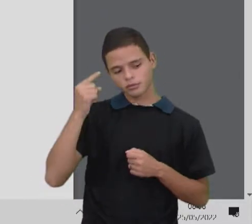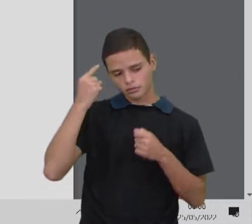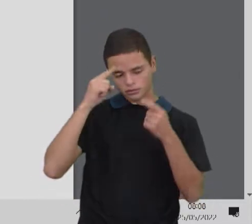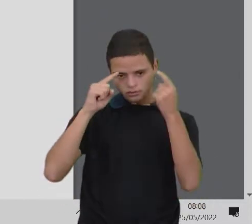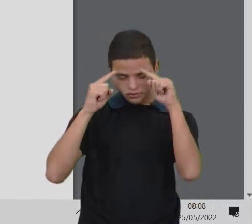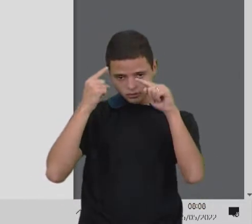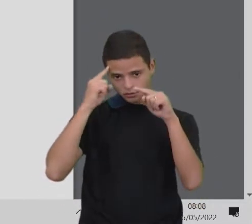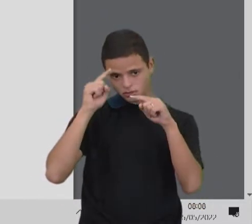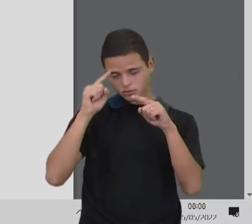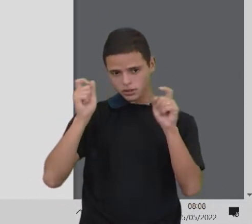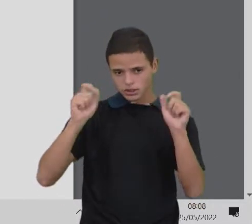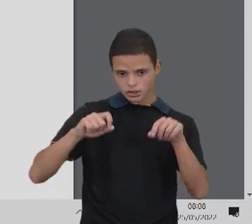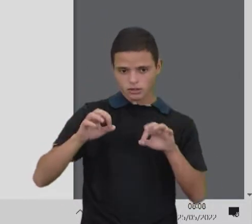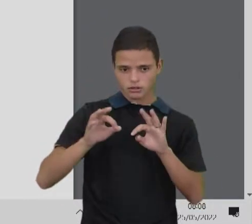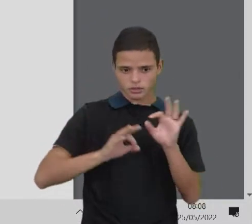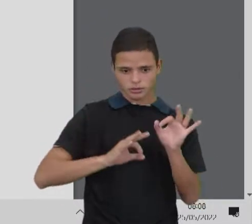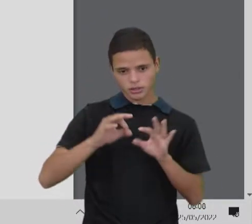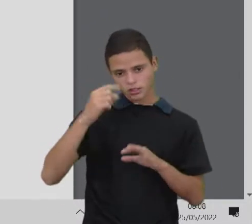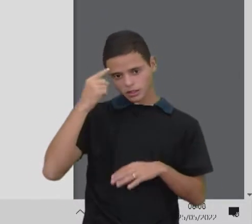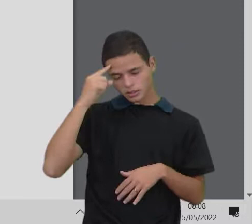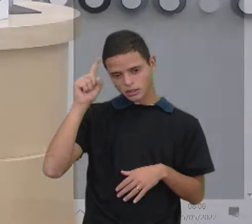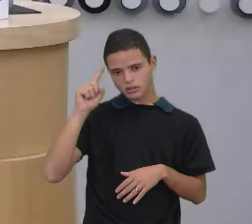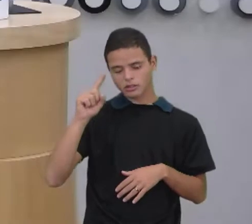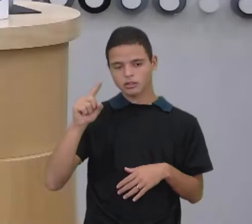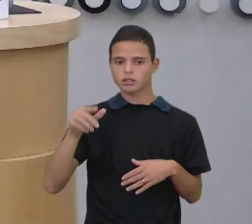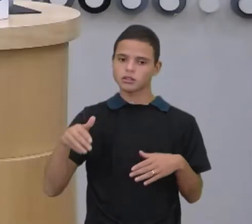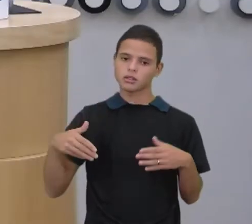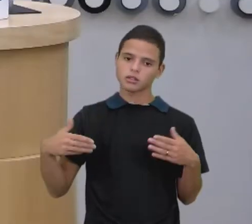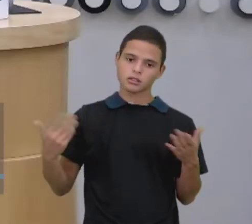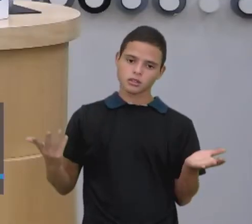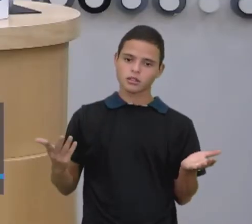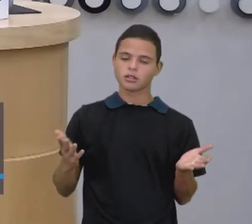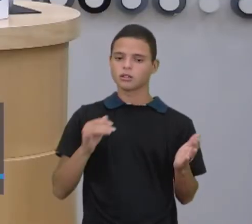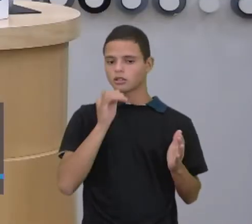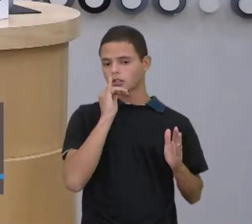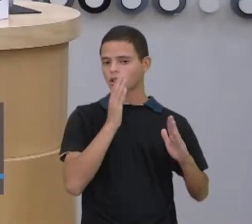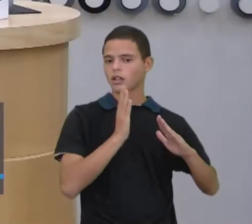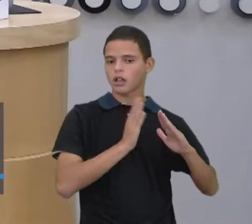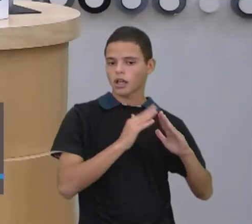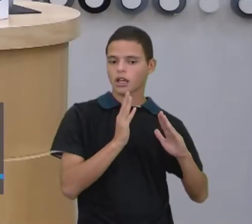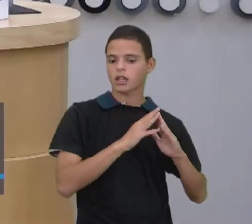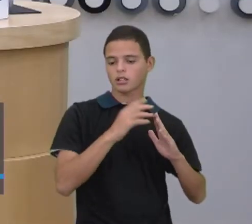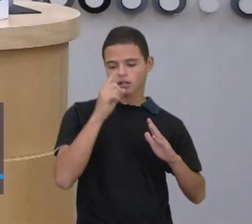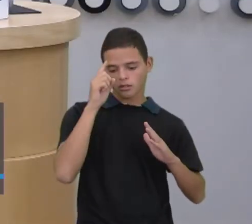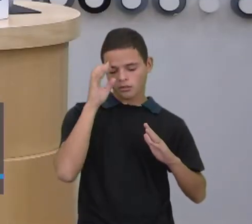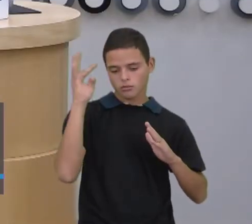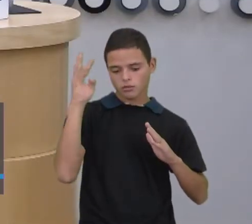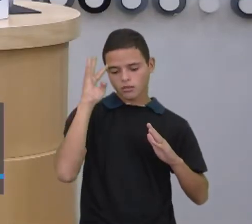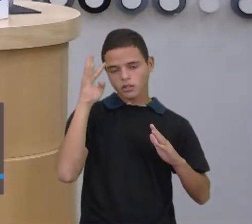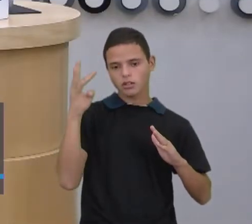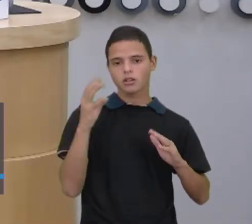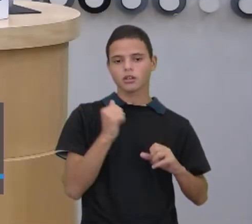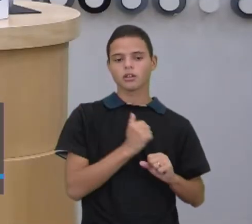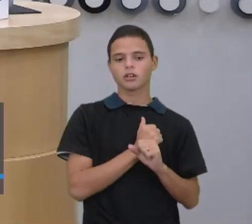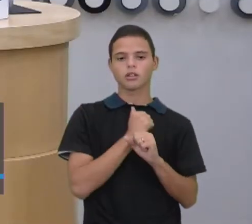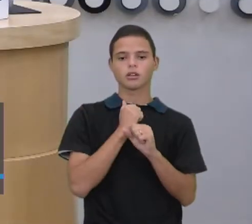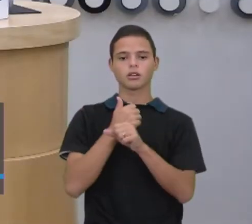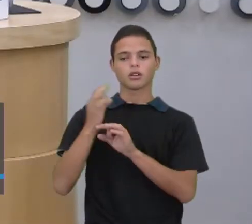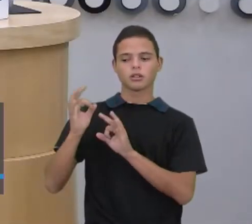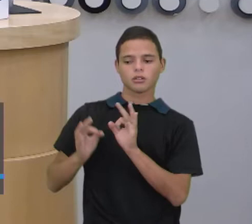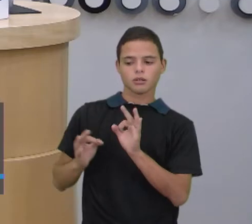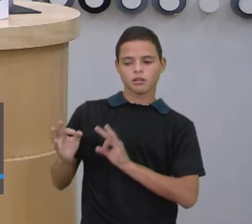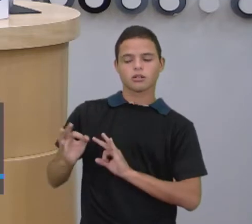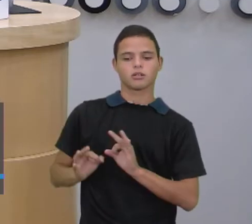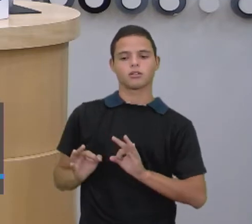essa ideia? Então, será que a casa que eu estou pensando aqui em construir, em fazer o projeto,